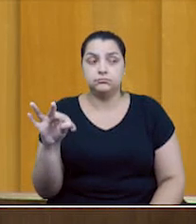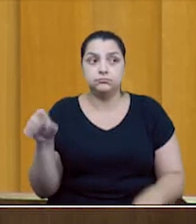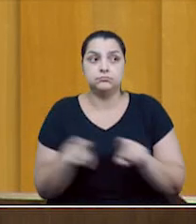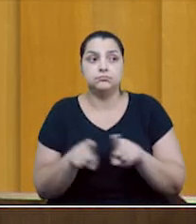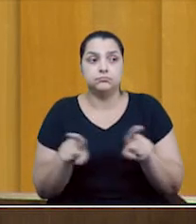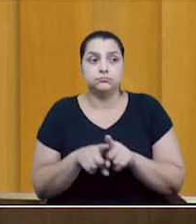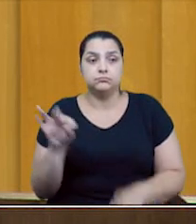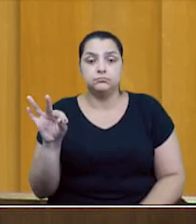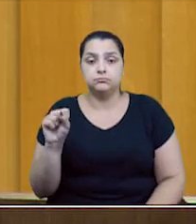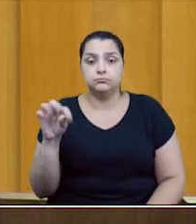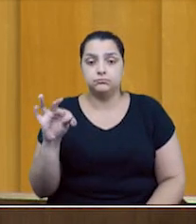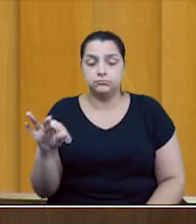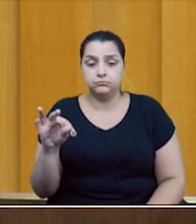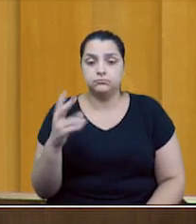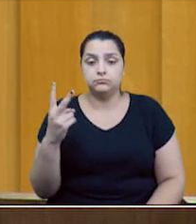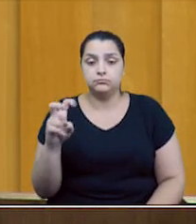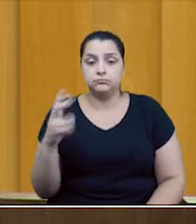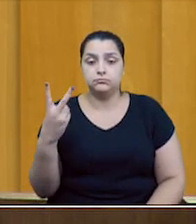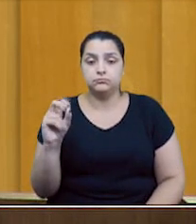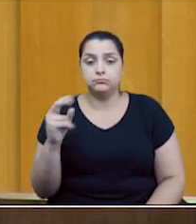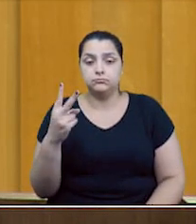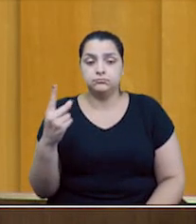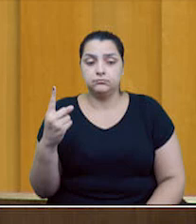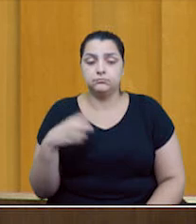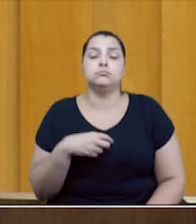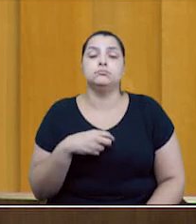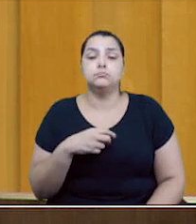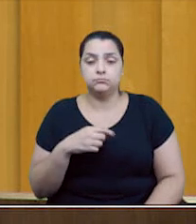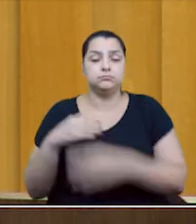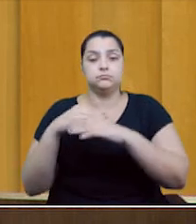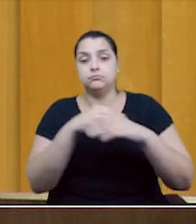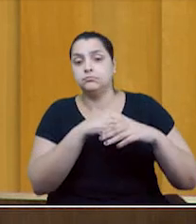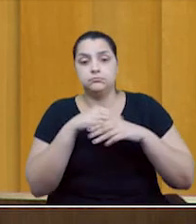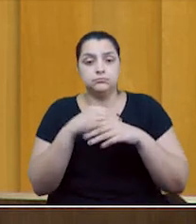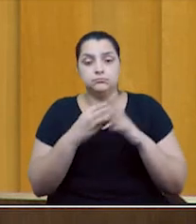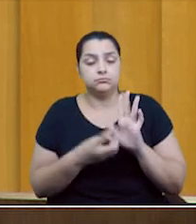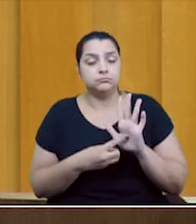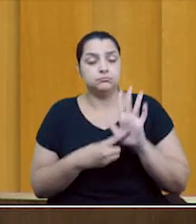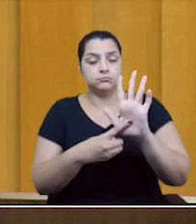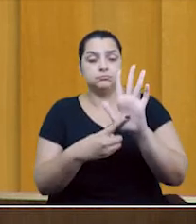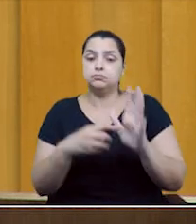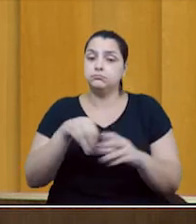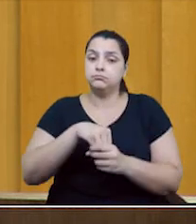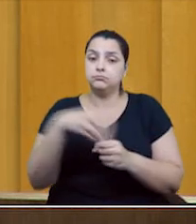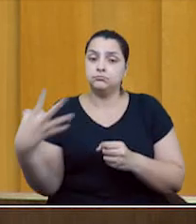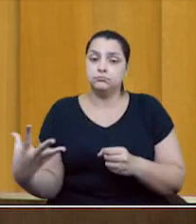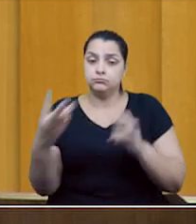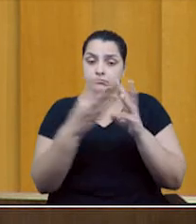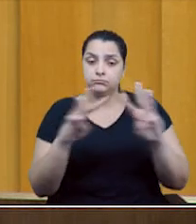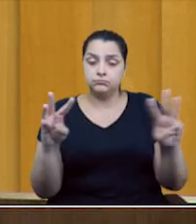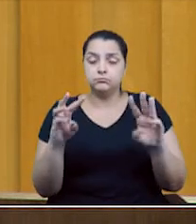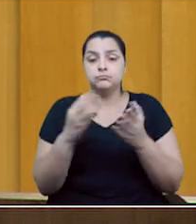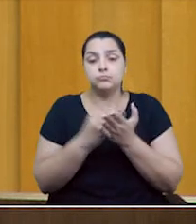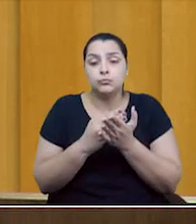TST-CSJT 25/2021, quanto na padronização de exibição dos conteúdos nas páginas iniciais dos portais